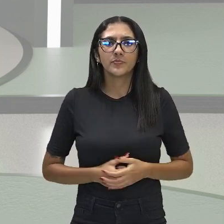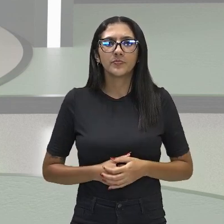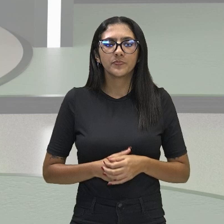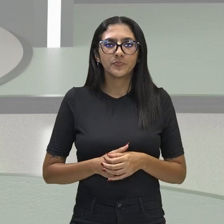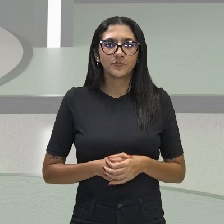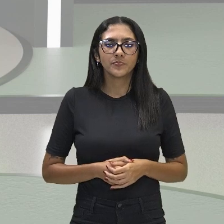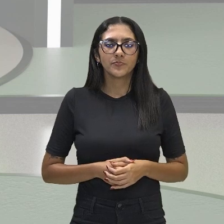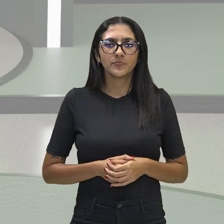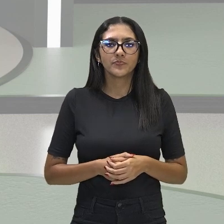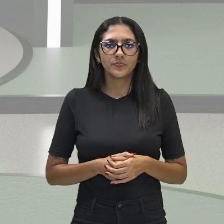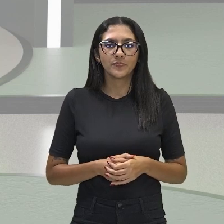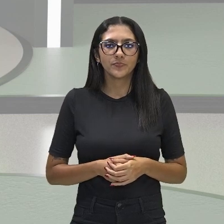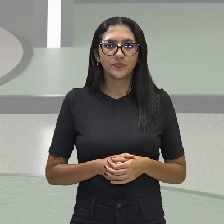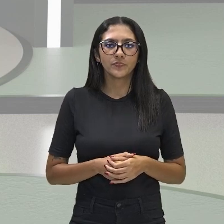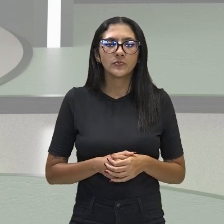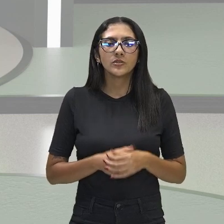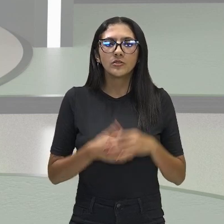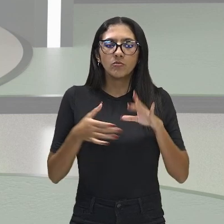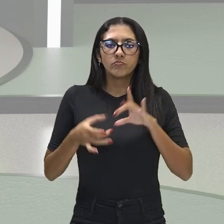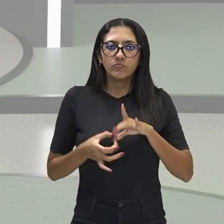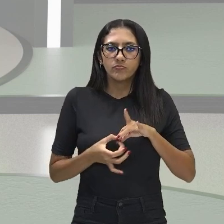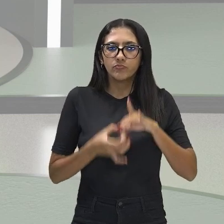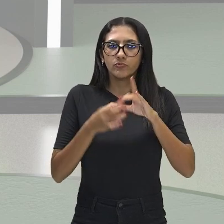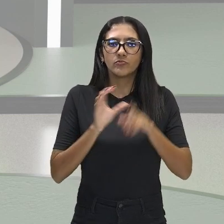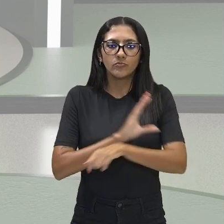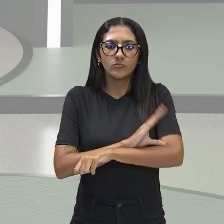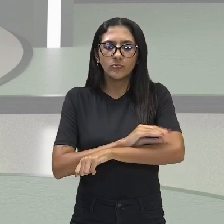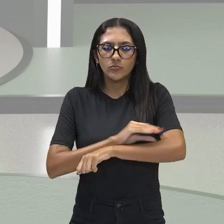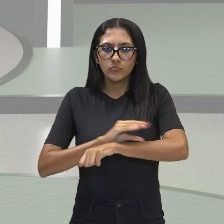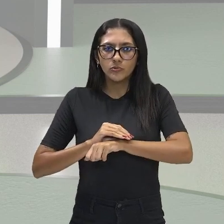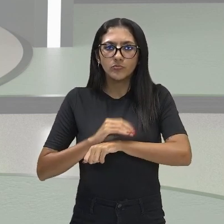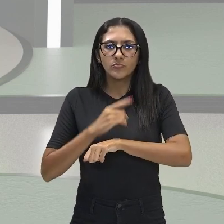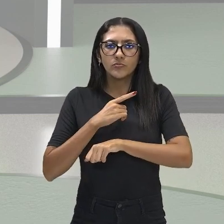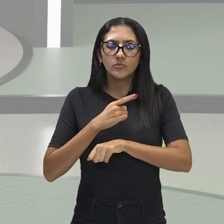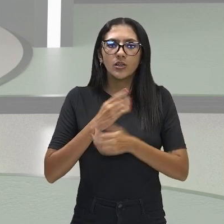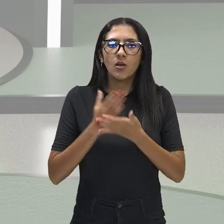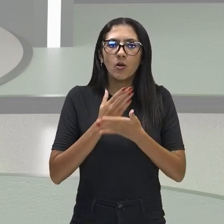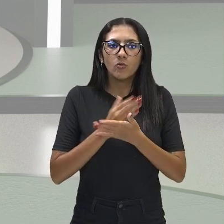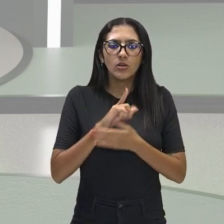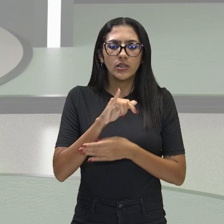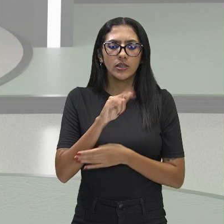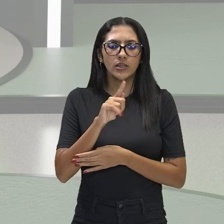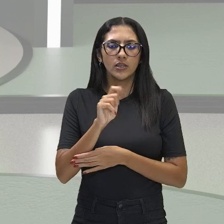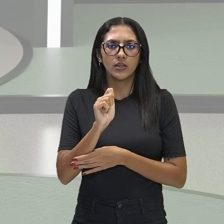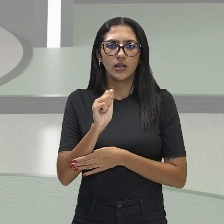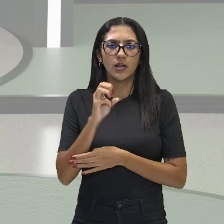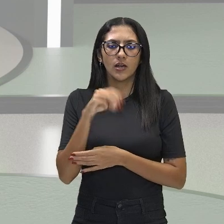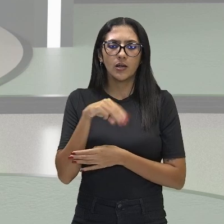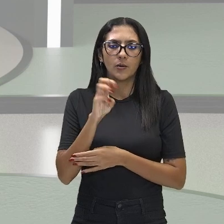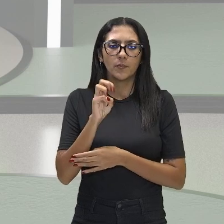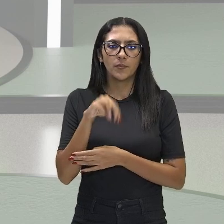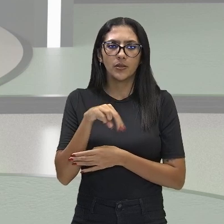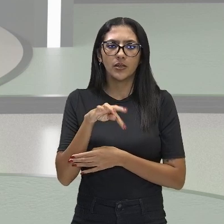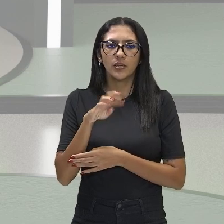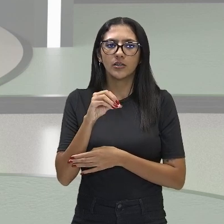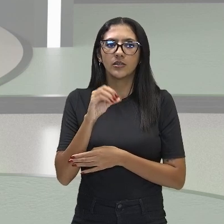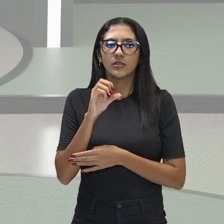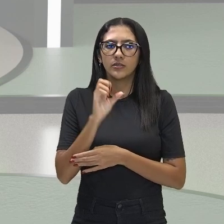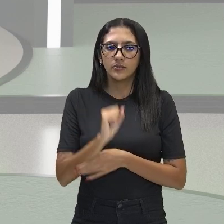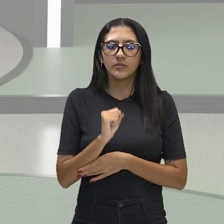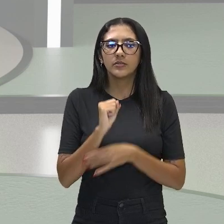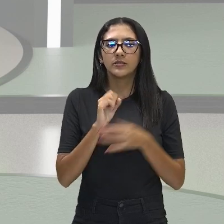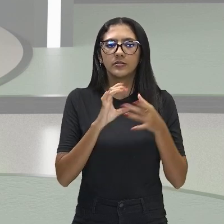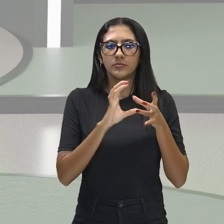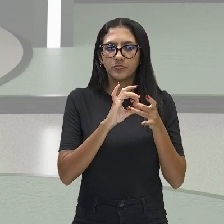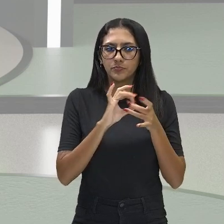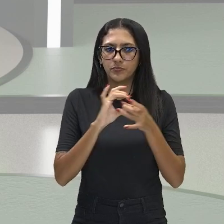Então, junto com os nossos músculos, nós vamos ter o quê? Ligamentos, que são quando ocorre uma